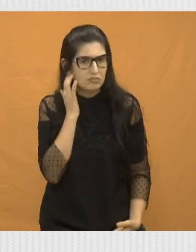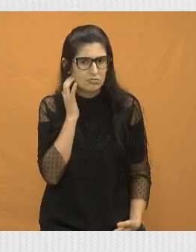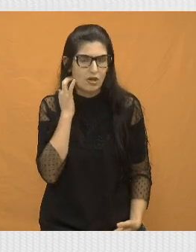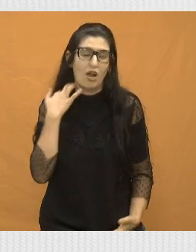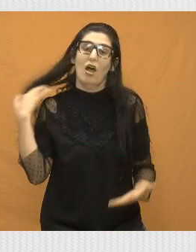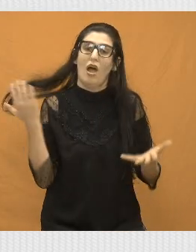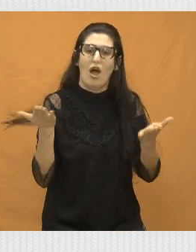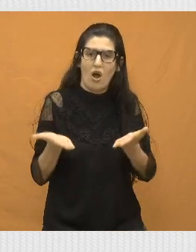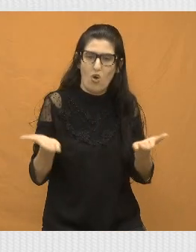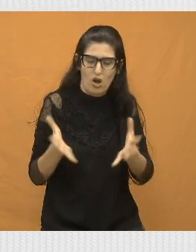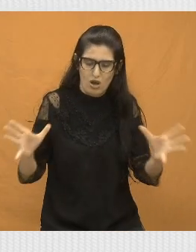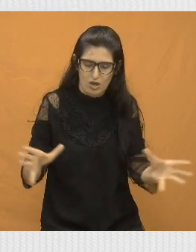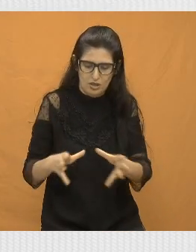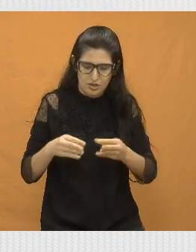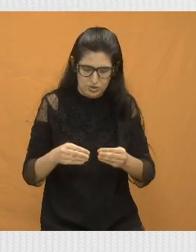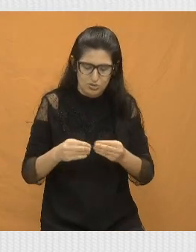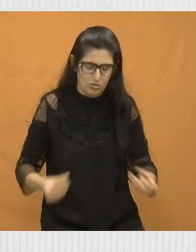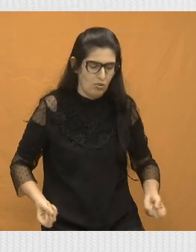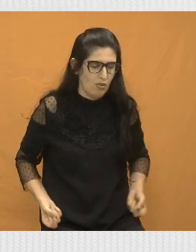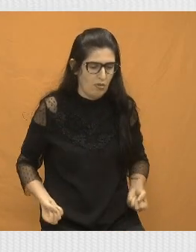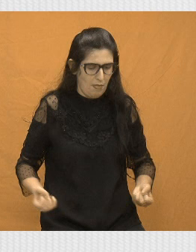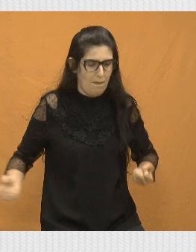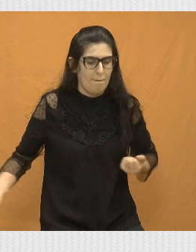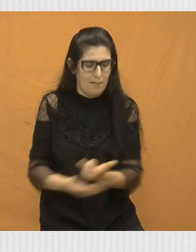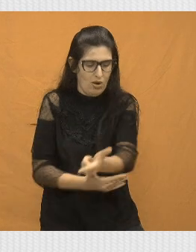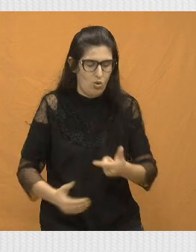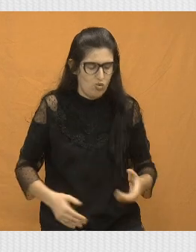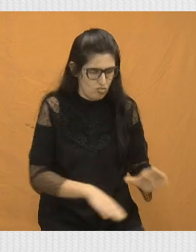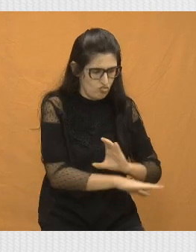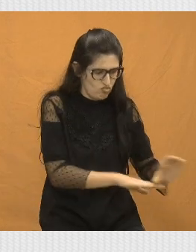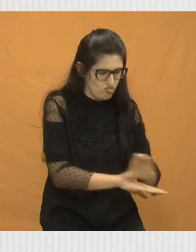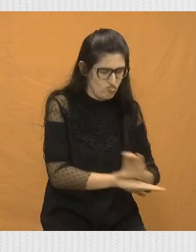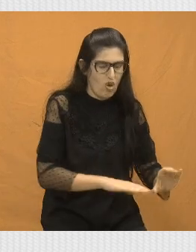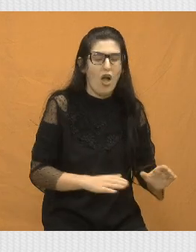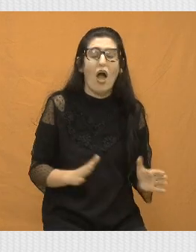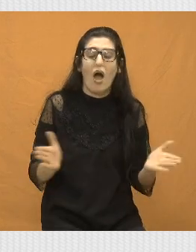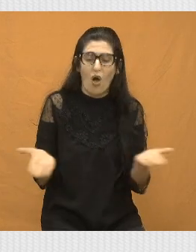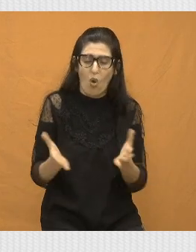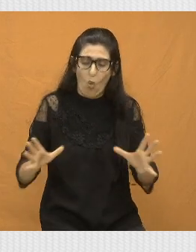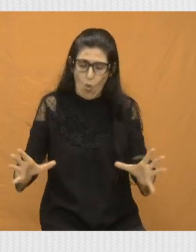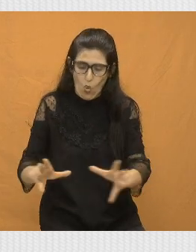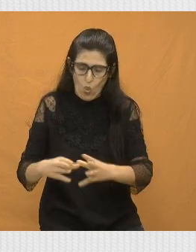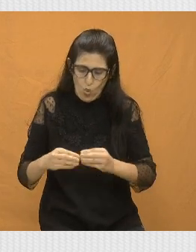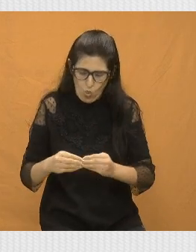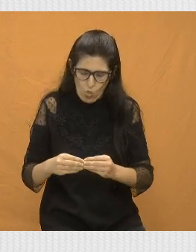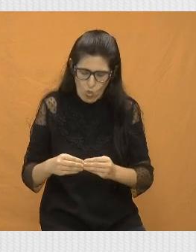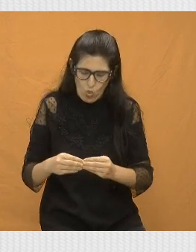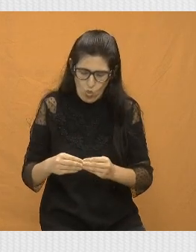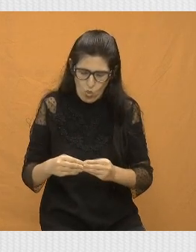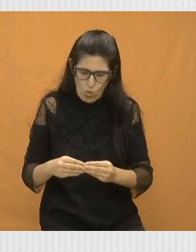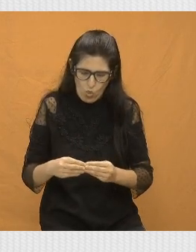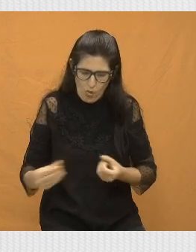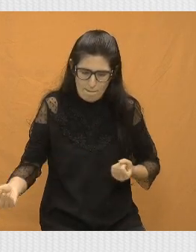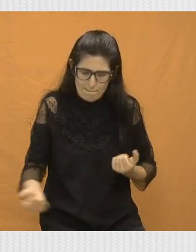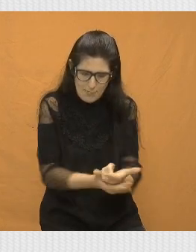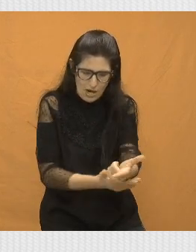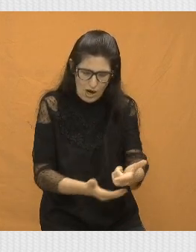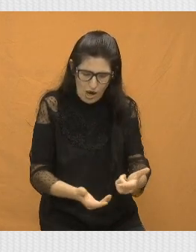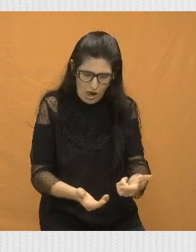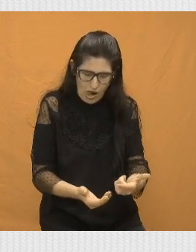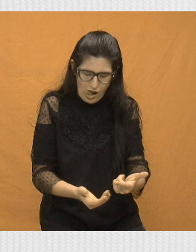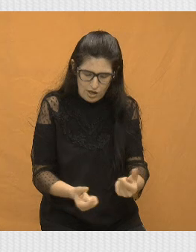Agora vamos colocar o resumo sobre as despesas. Falamos sobre as correntes de capital, agora um resumo sobre essas despesas.